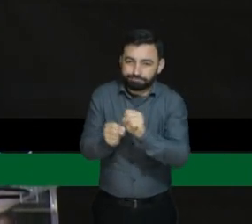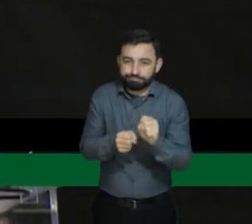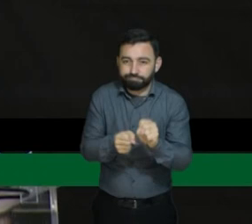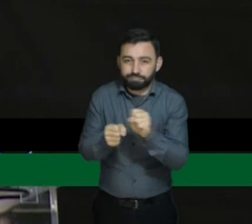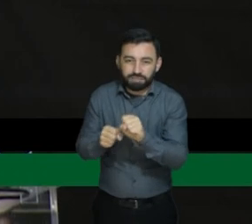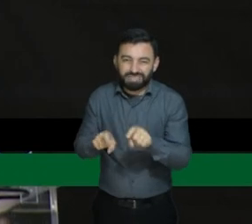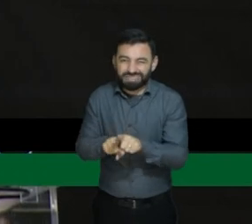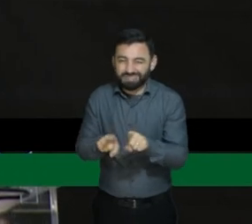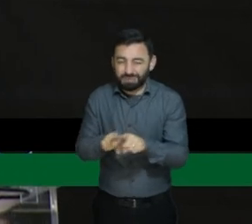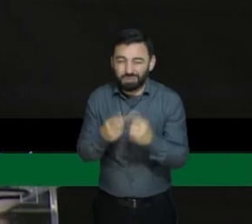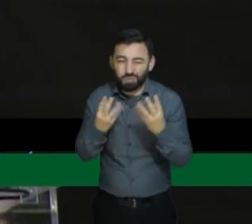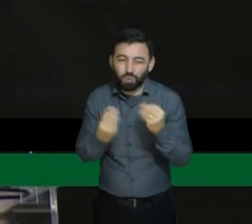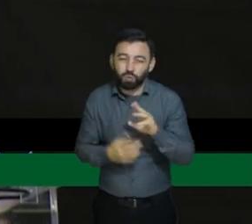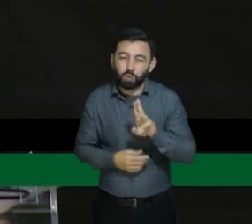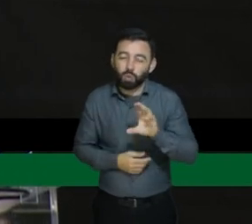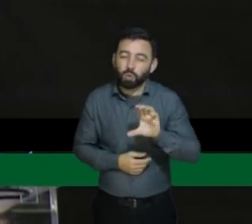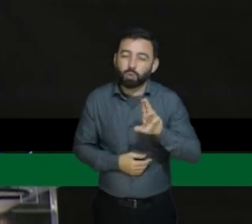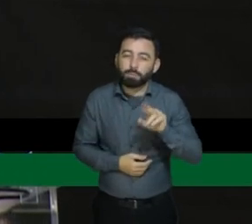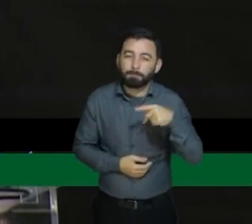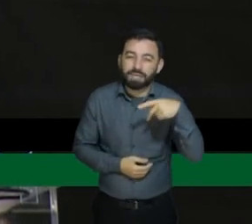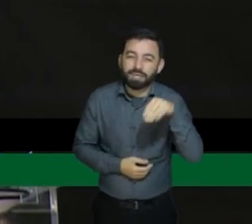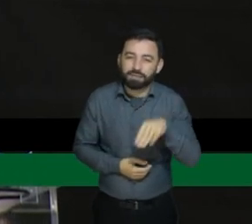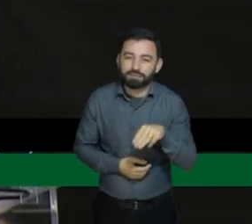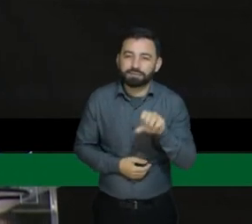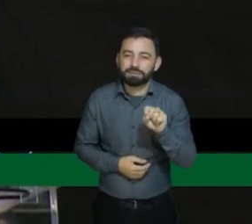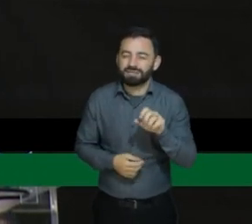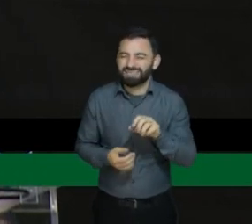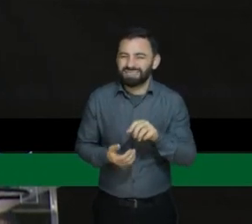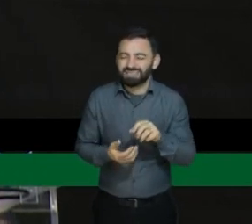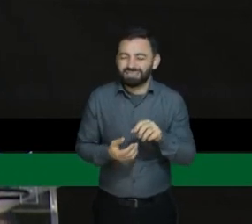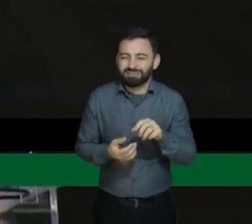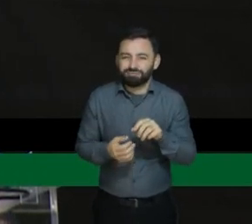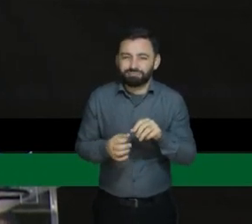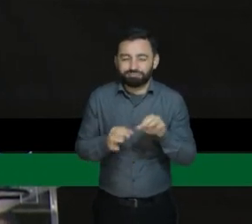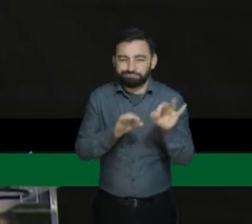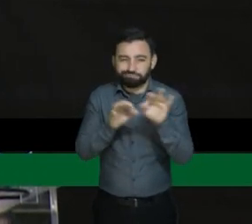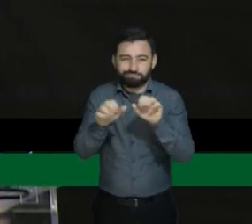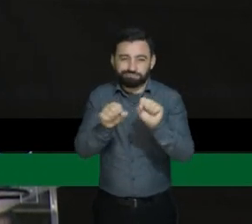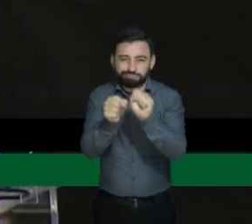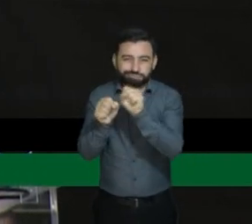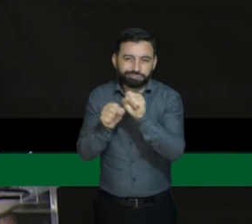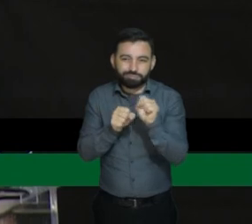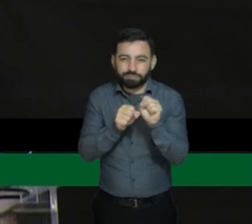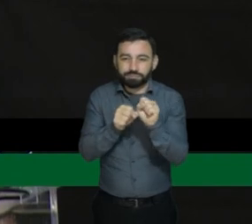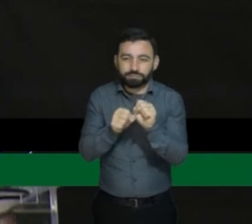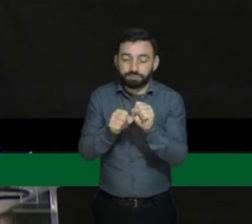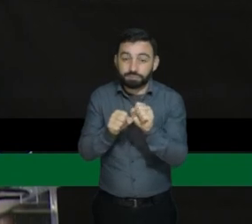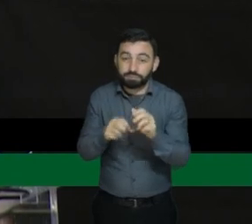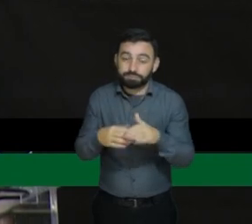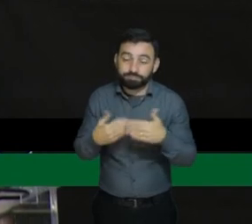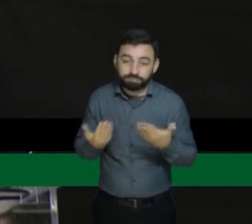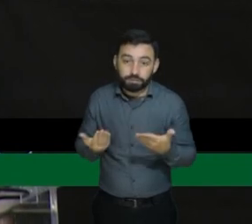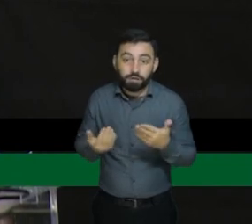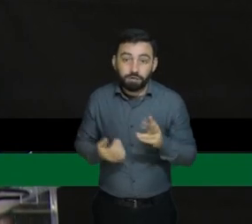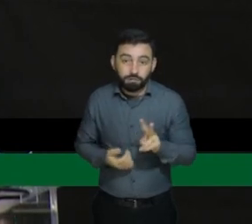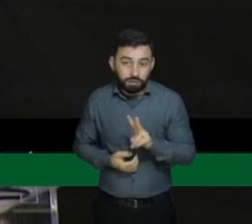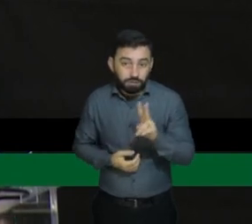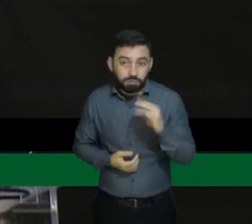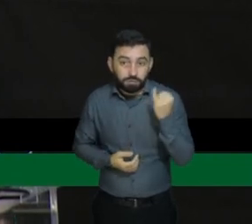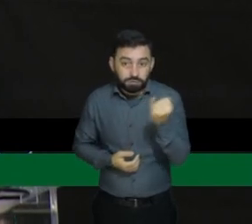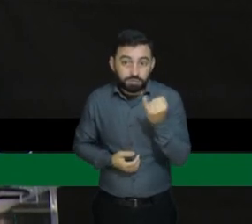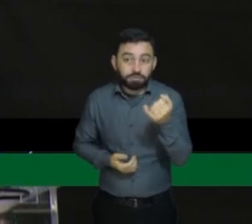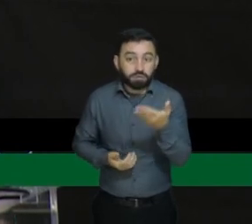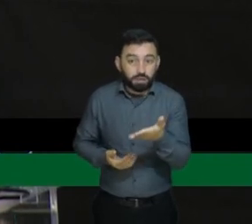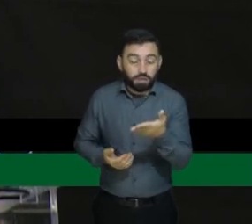cupins, comprometendo a sustentação da cobertura. Diante do valor histórico e cultural do imóvel